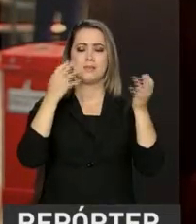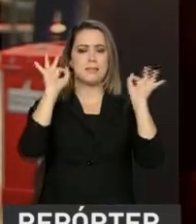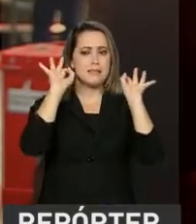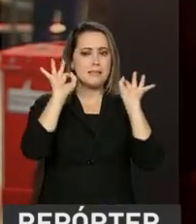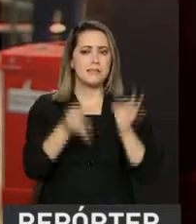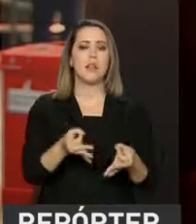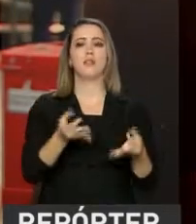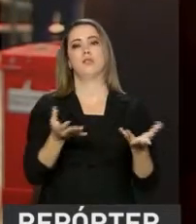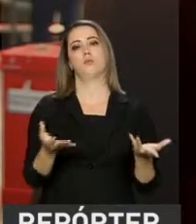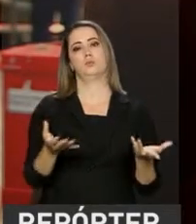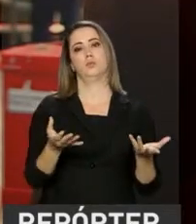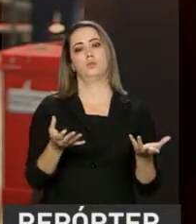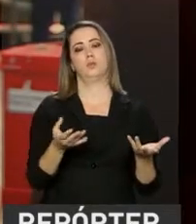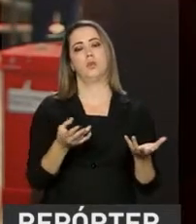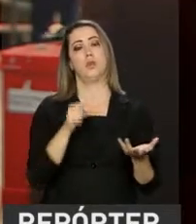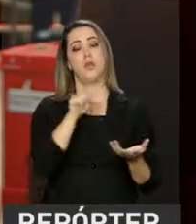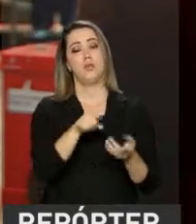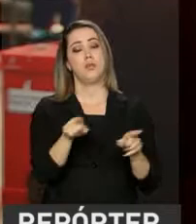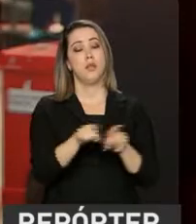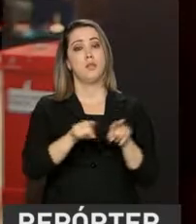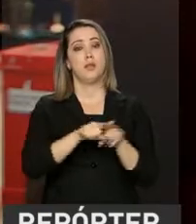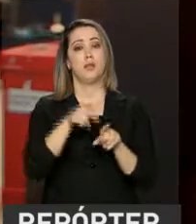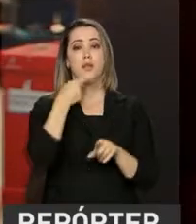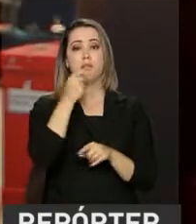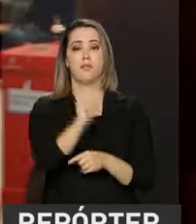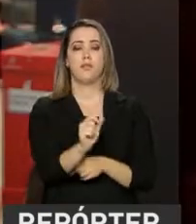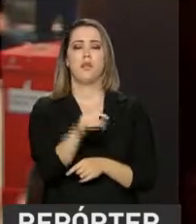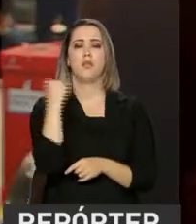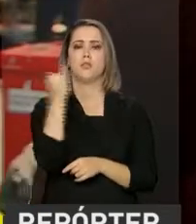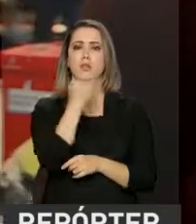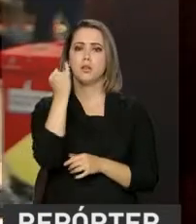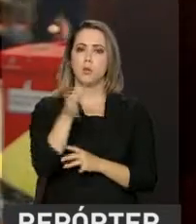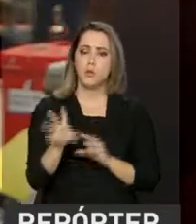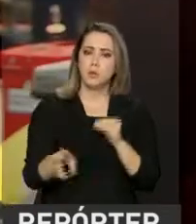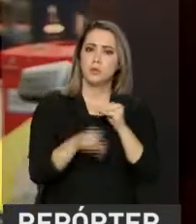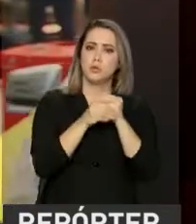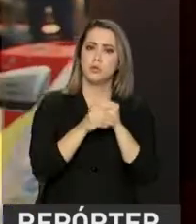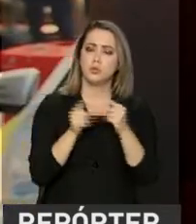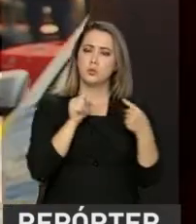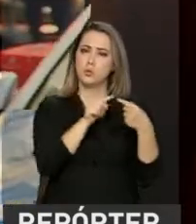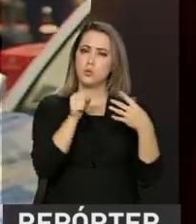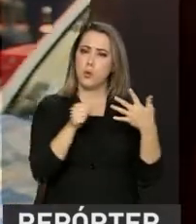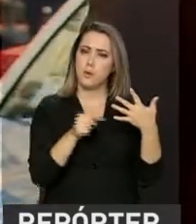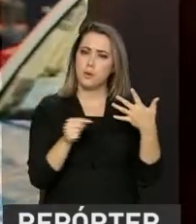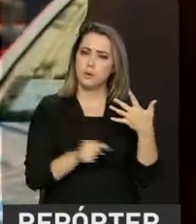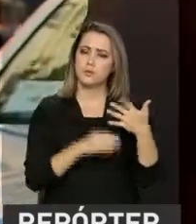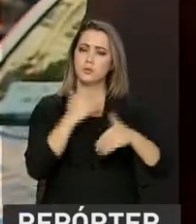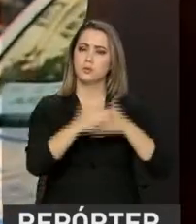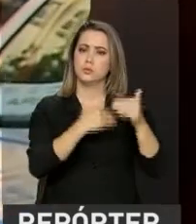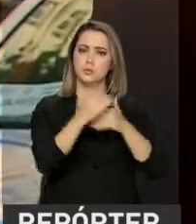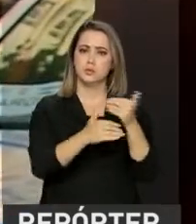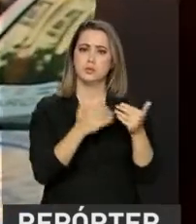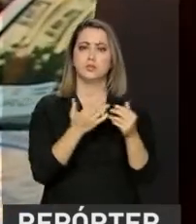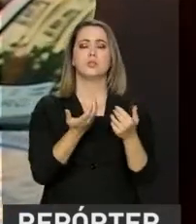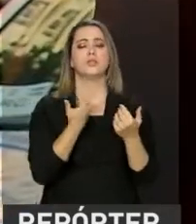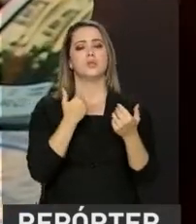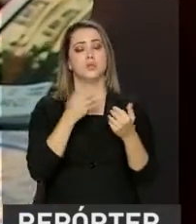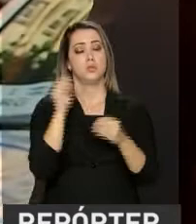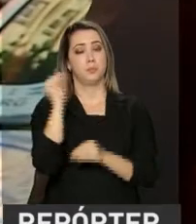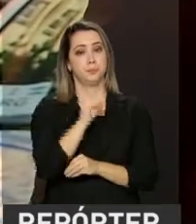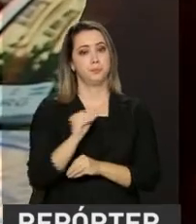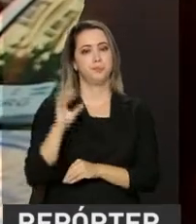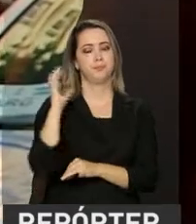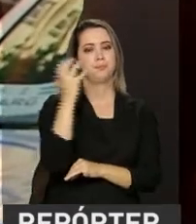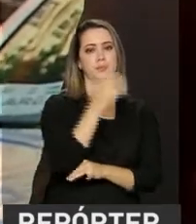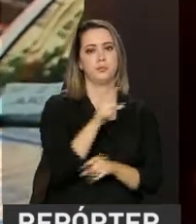irreversível. O documento reafirma também a importância da implementação dos Objetivos de Desenvolvimento Sustentável.